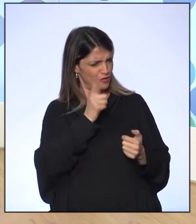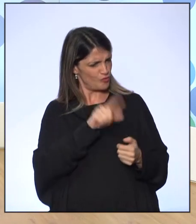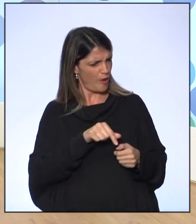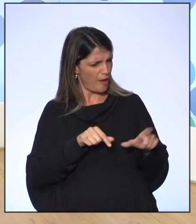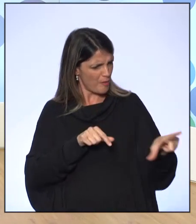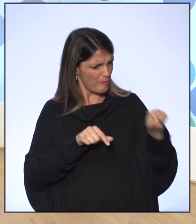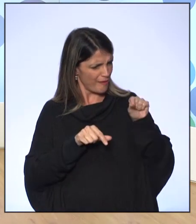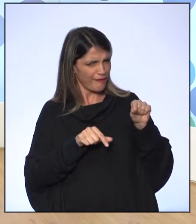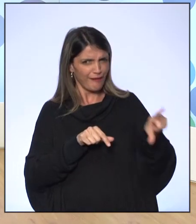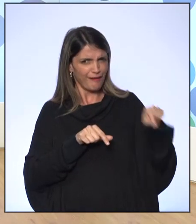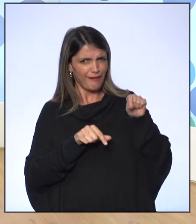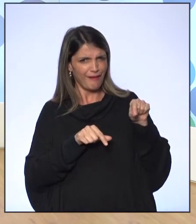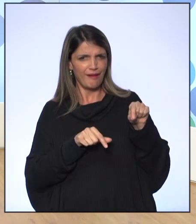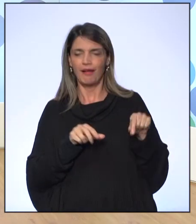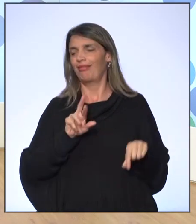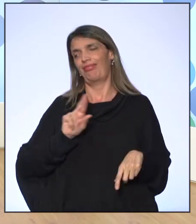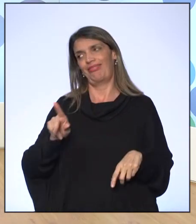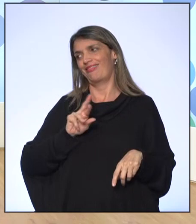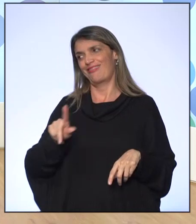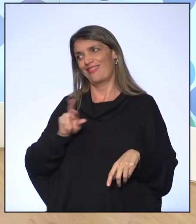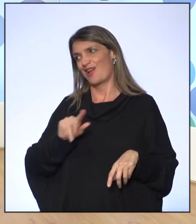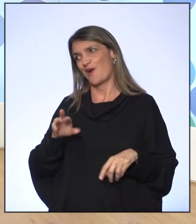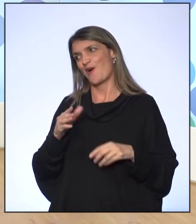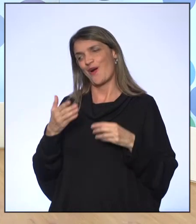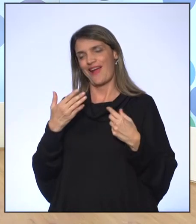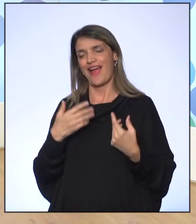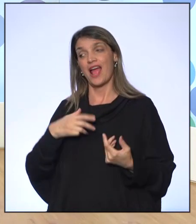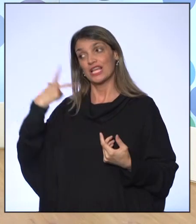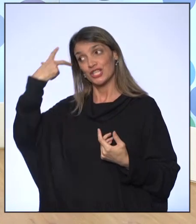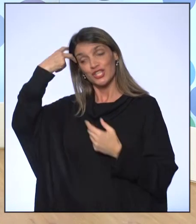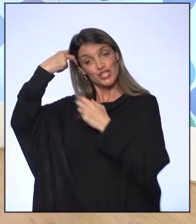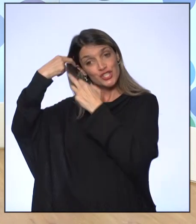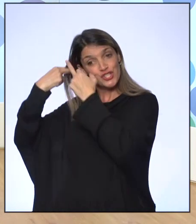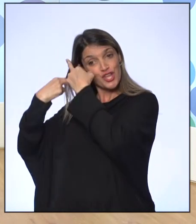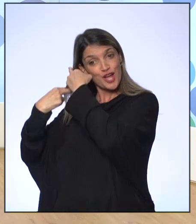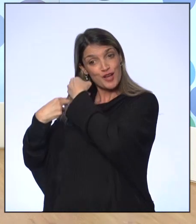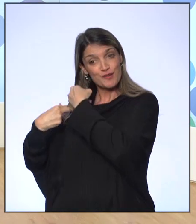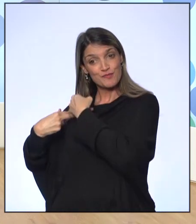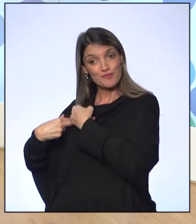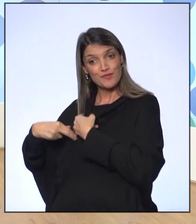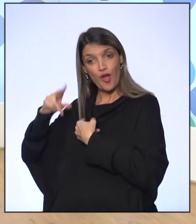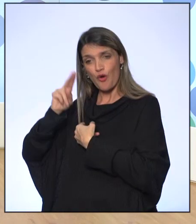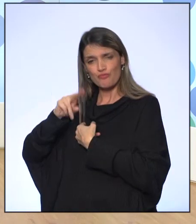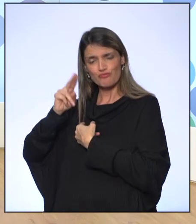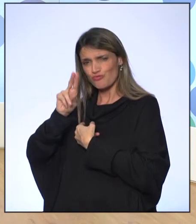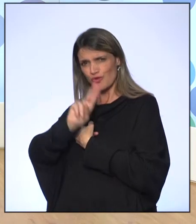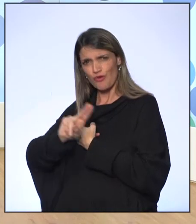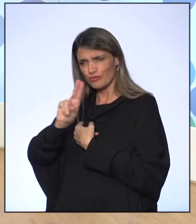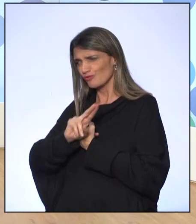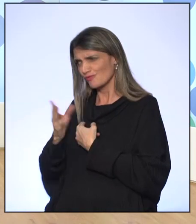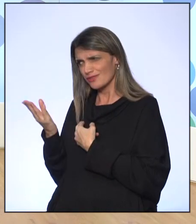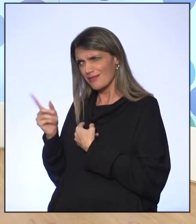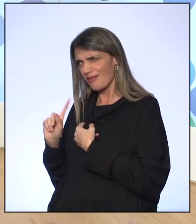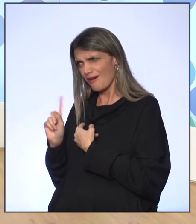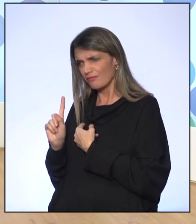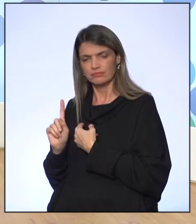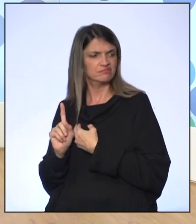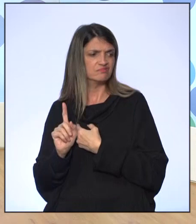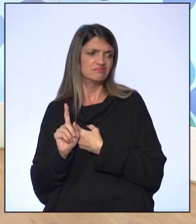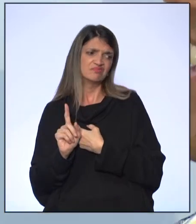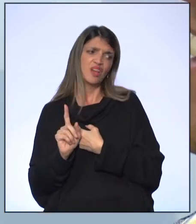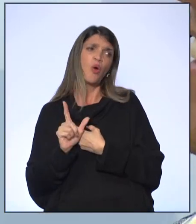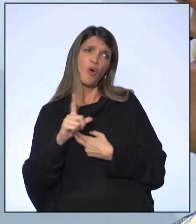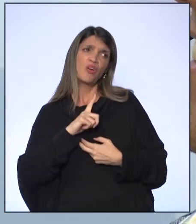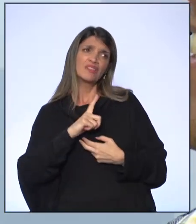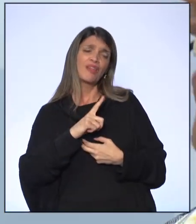Parece, mas não é, viu? Essa é a famosa chapinha, Ah, Gibas. Nunca chapinha. usou para mudar o estilo? Nunca usei, mano. Tem vontade, né? Só